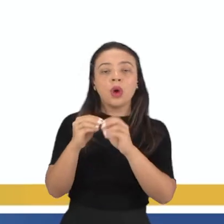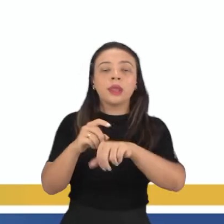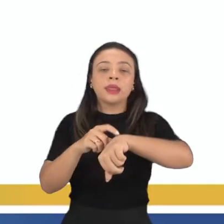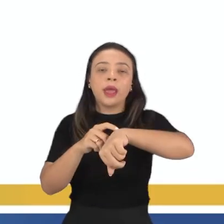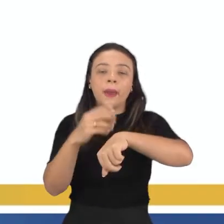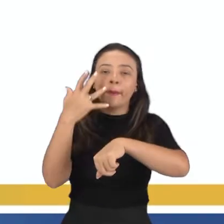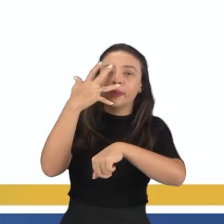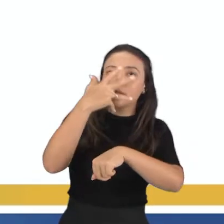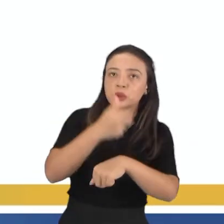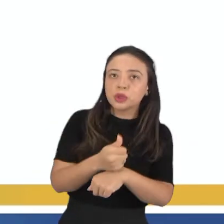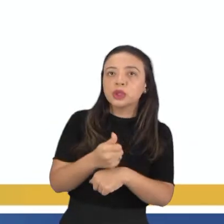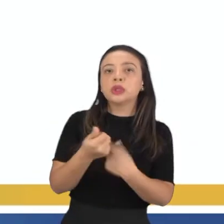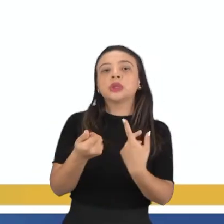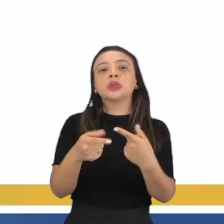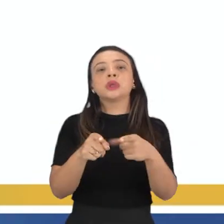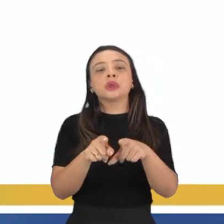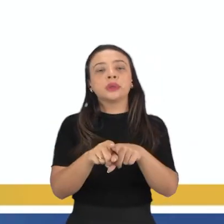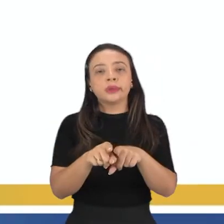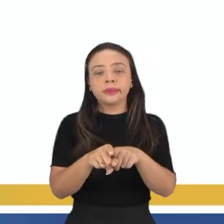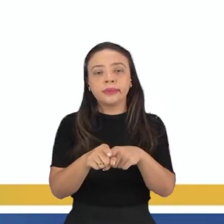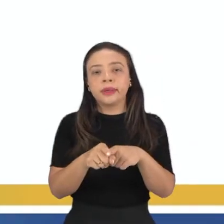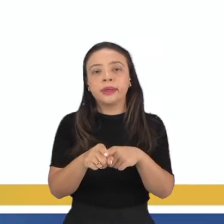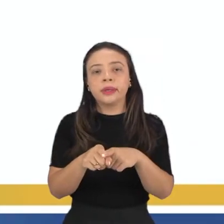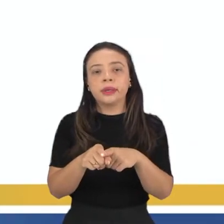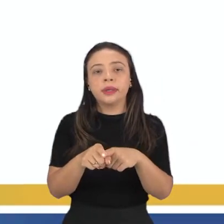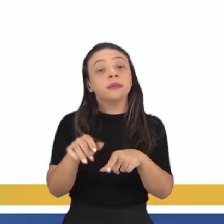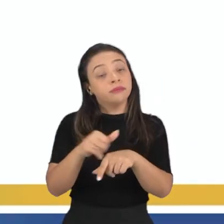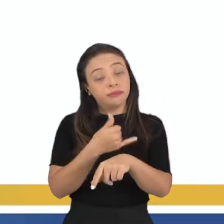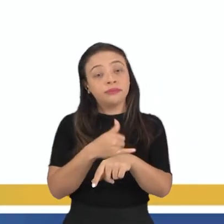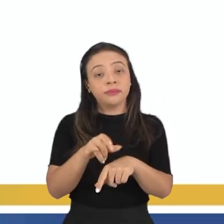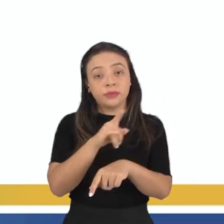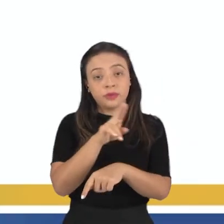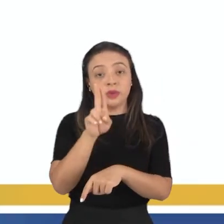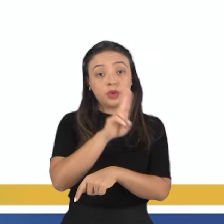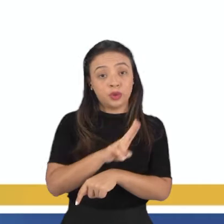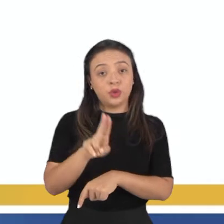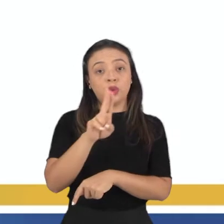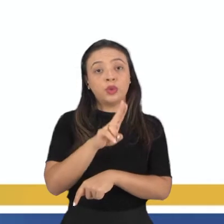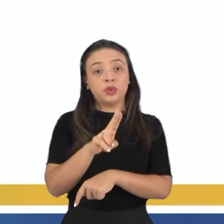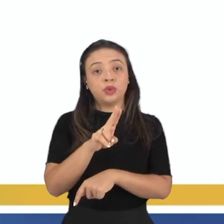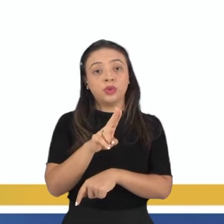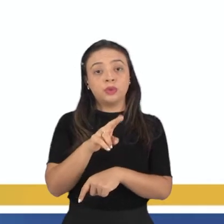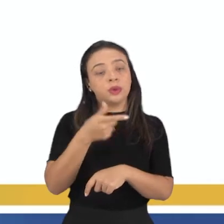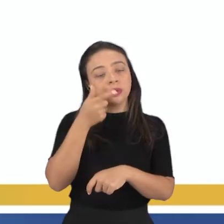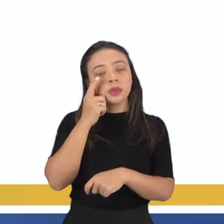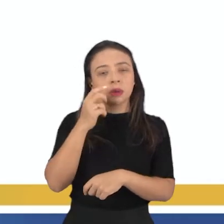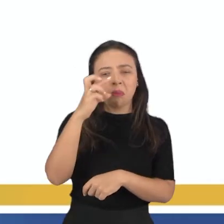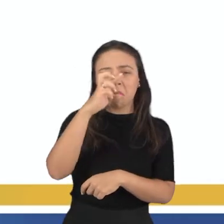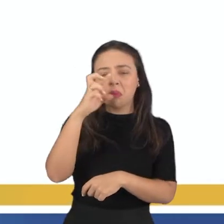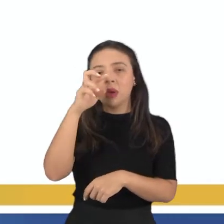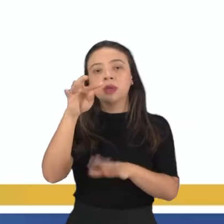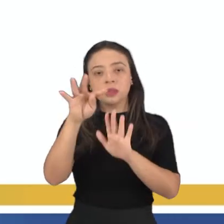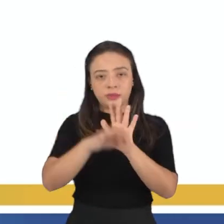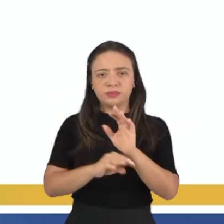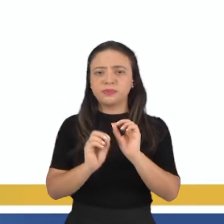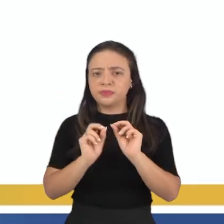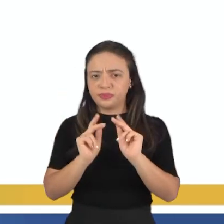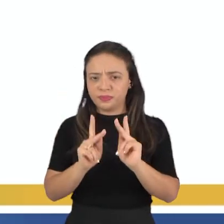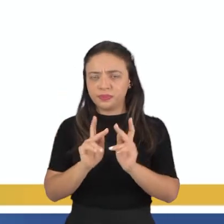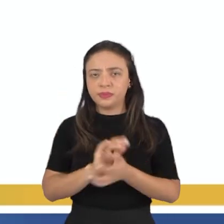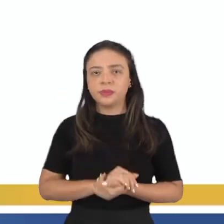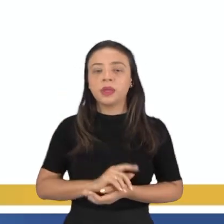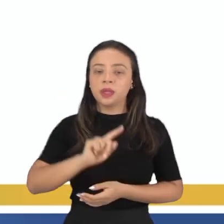a bonita que a beautiful Então são essas as técnicas que vocês usam pessoal para fazer avaliação desse texto certinho OK